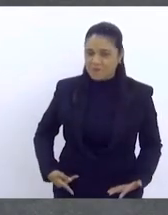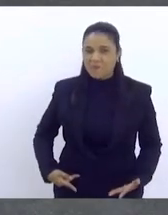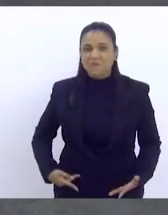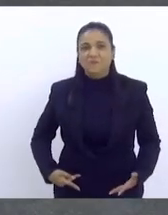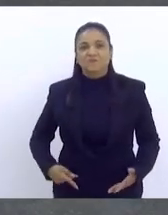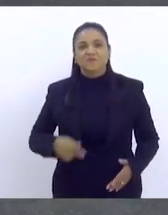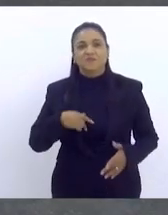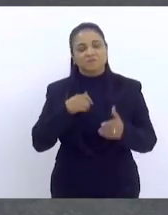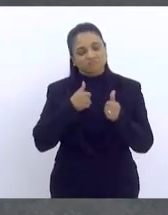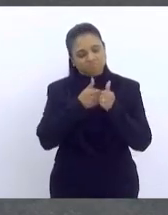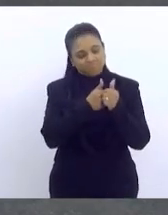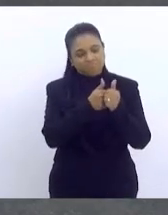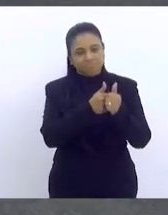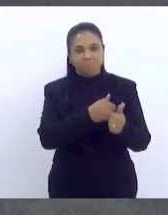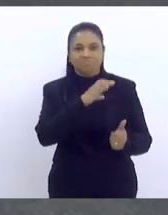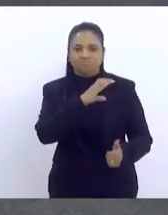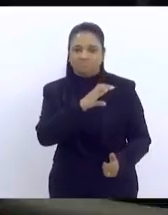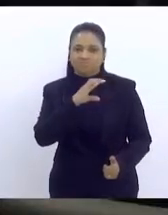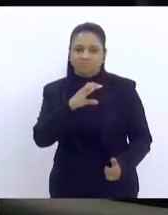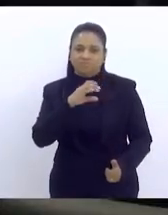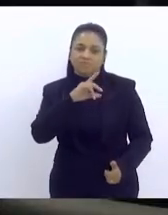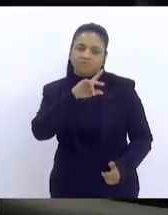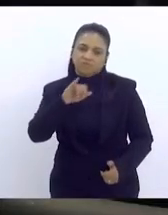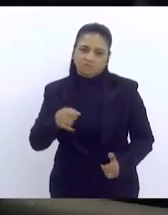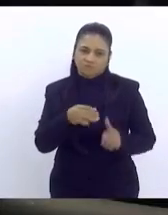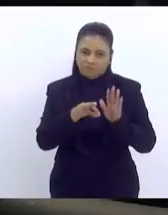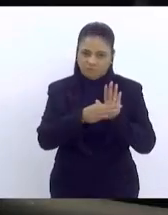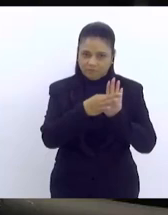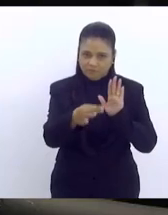seguir o parecer da ccj tá